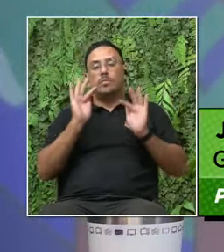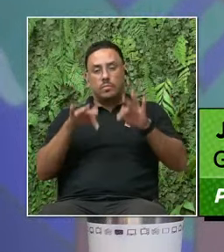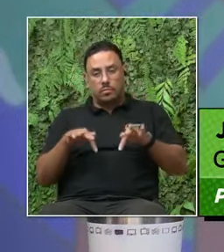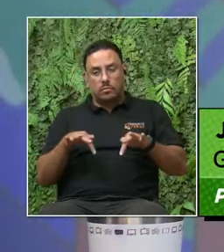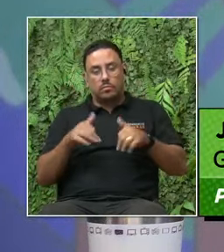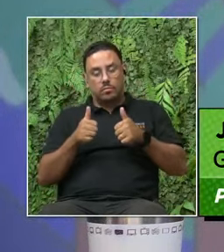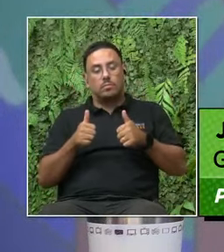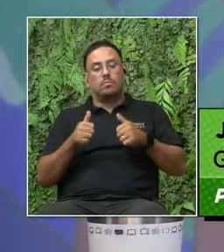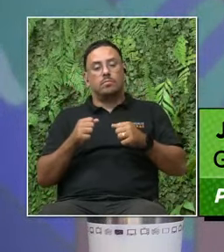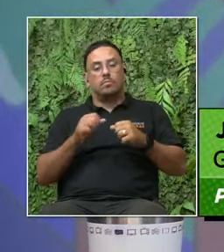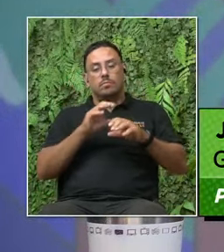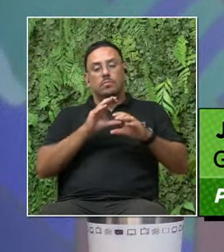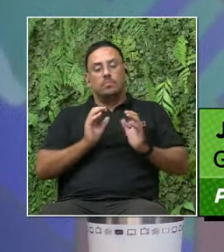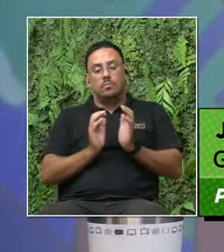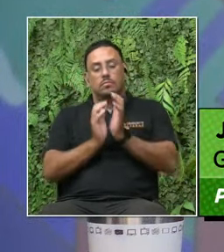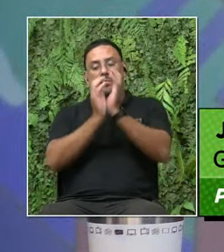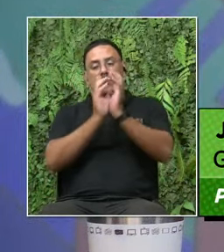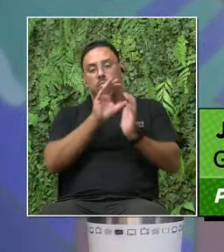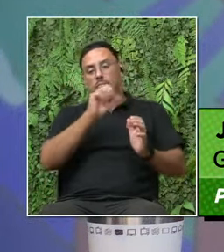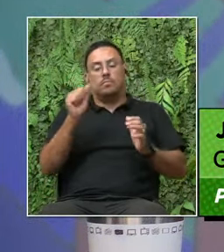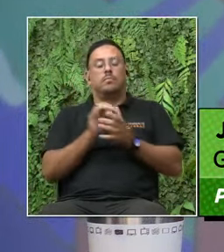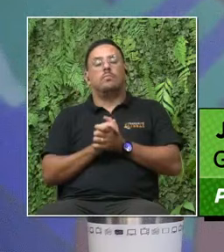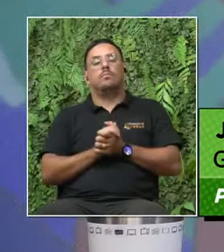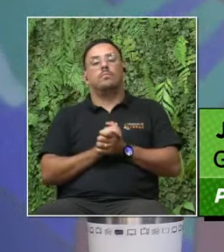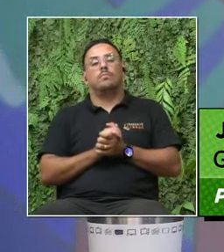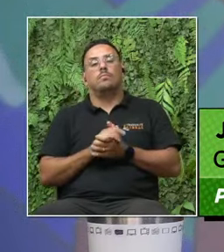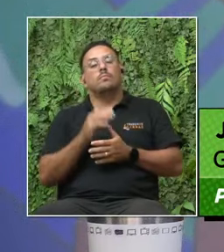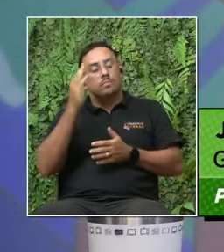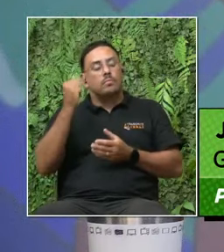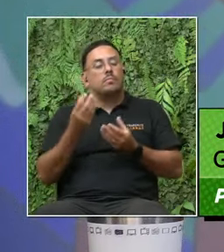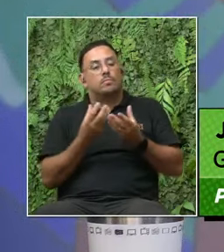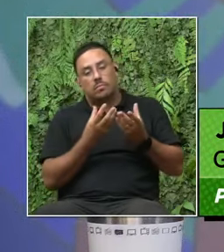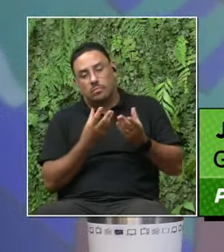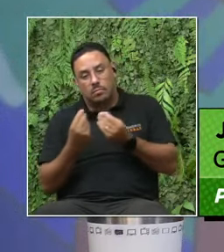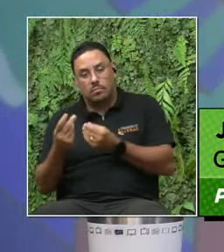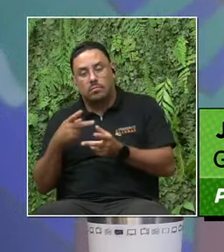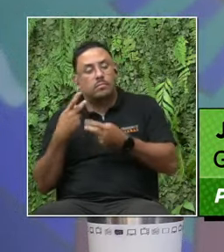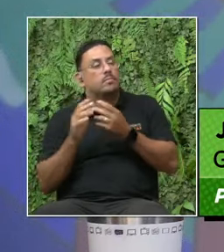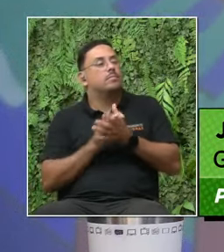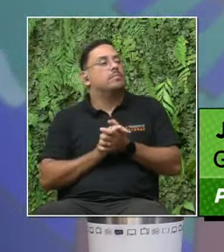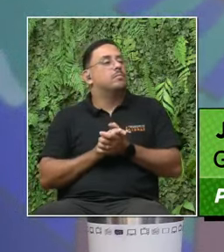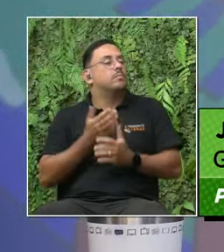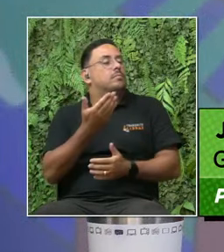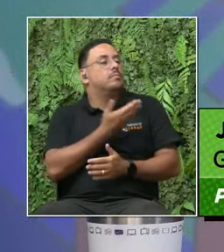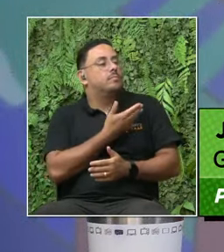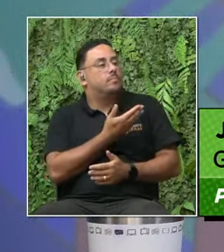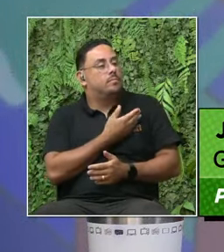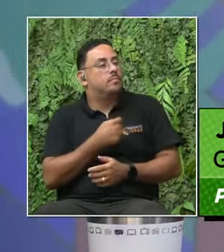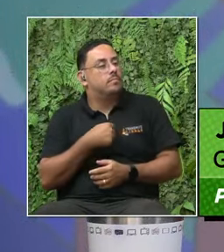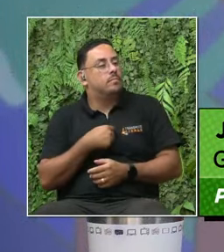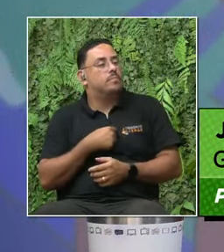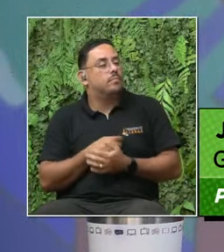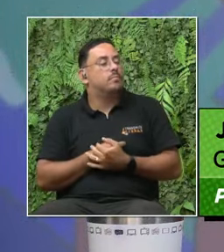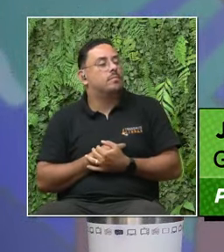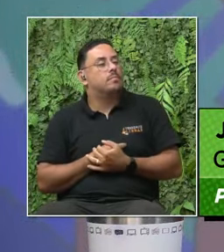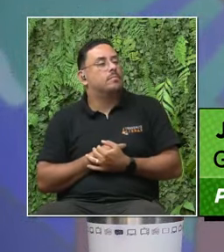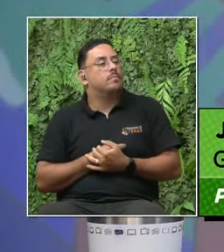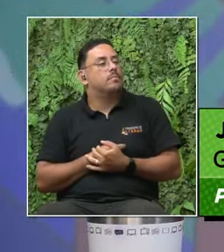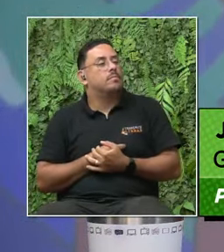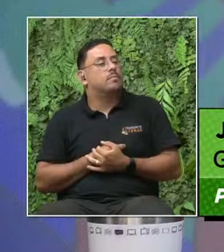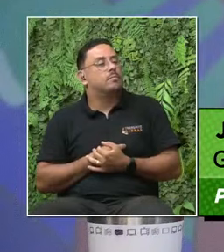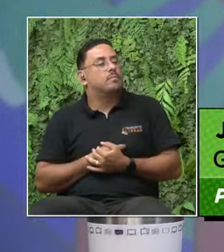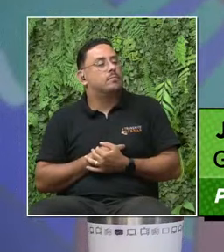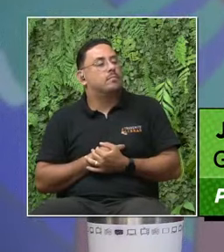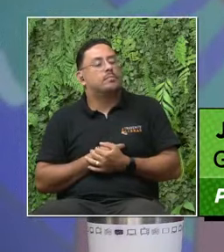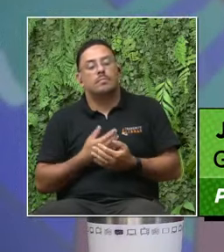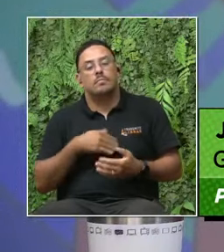uma bela final de Campeonato a gente teve né Eh eu sei que tem muita gente e muitos amigos meus e manda